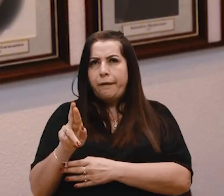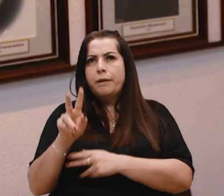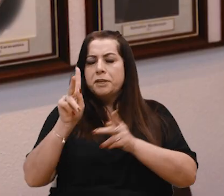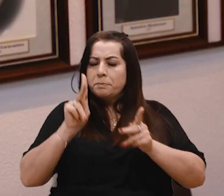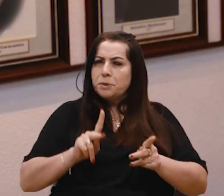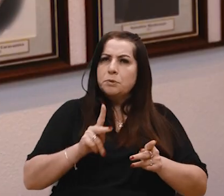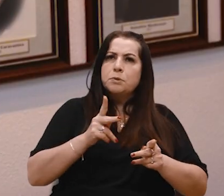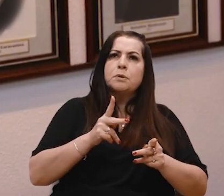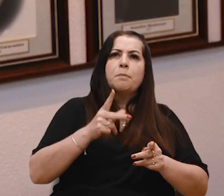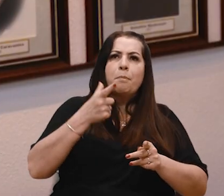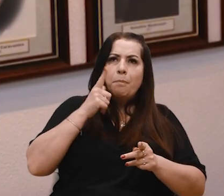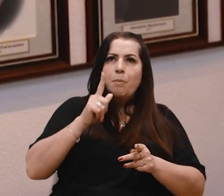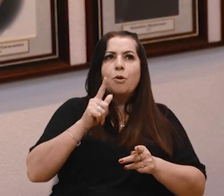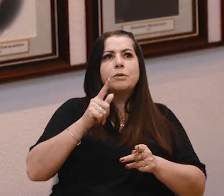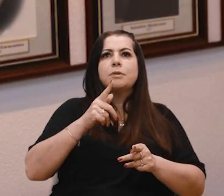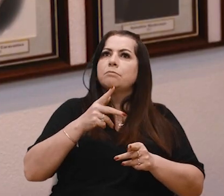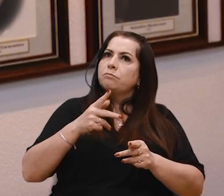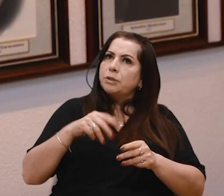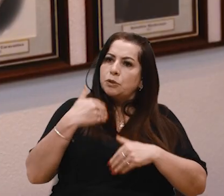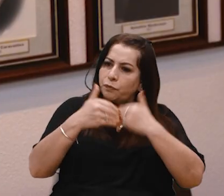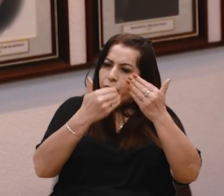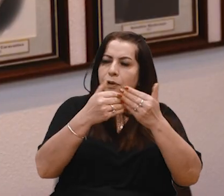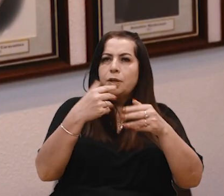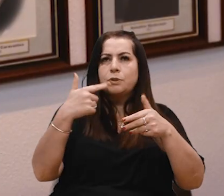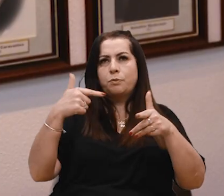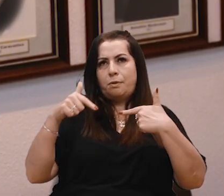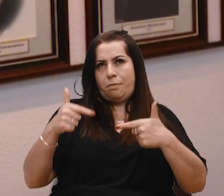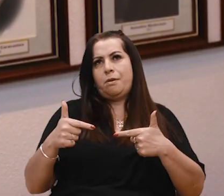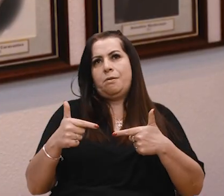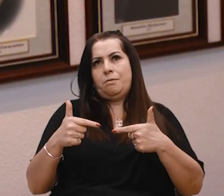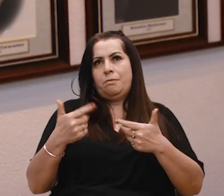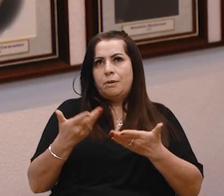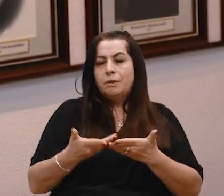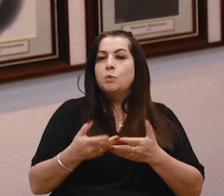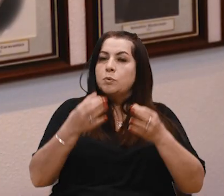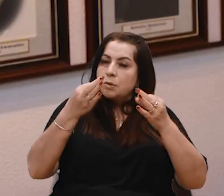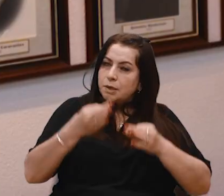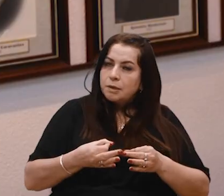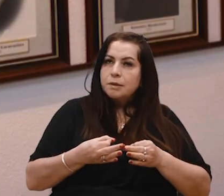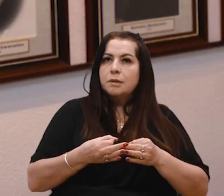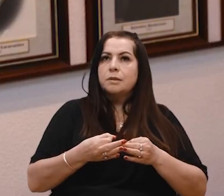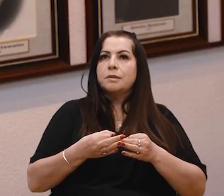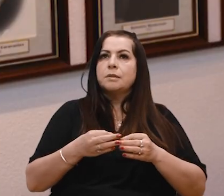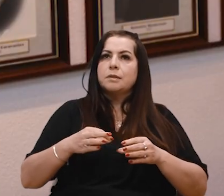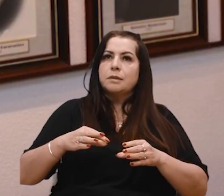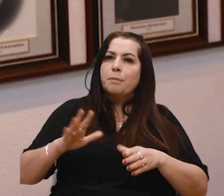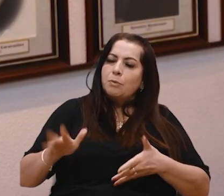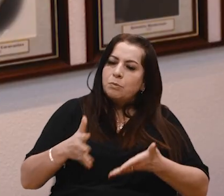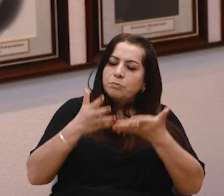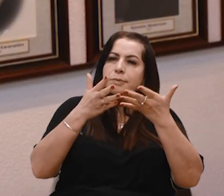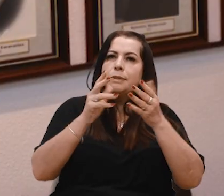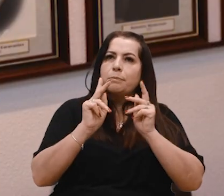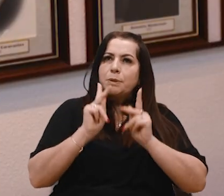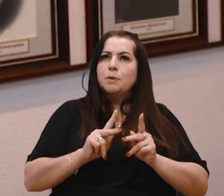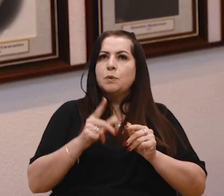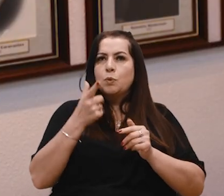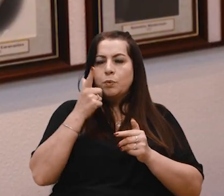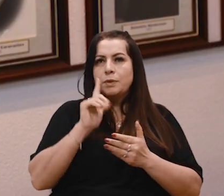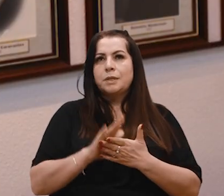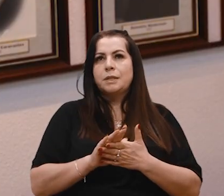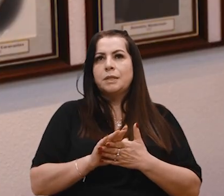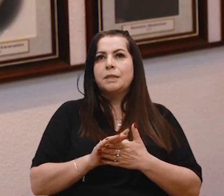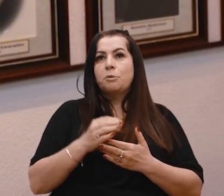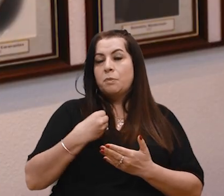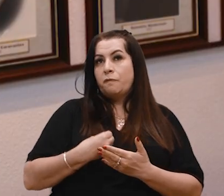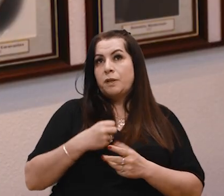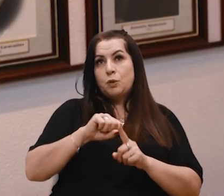tem ar-condicionado, onde as pessoas podem humanamente, né, desenvolver o seu trabalho. Então, com certeza, para o engajamento, para essas